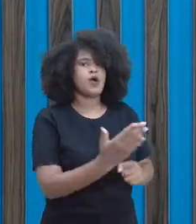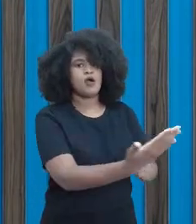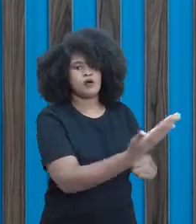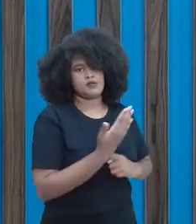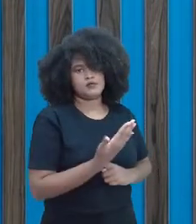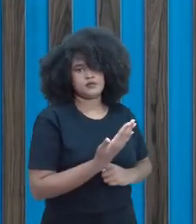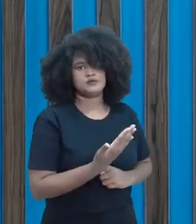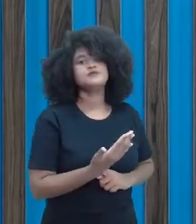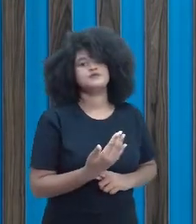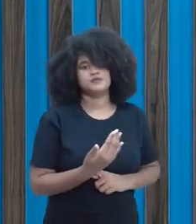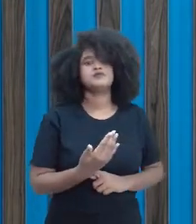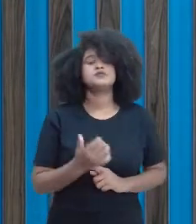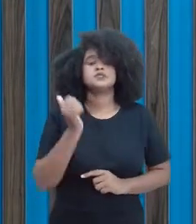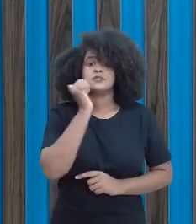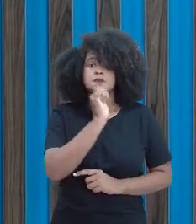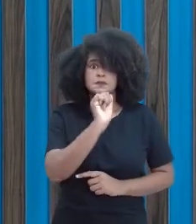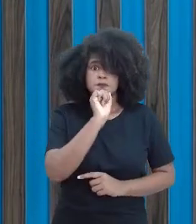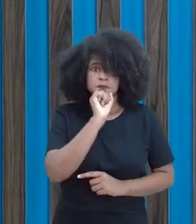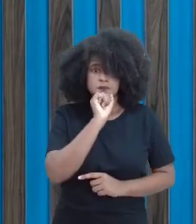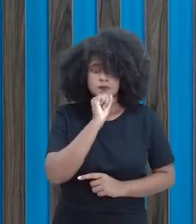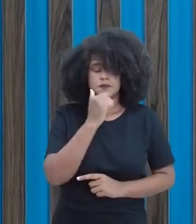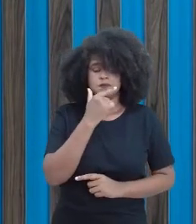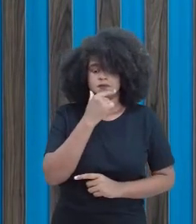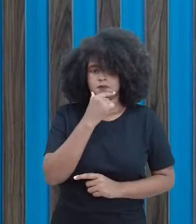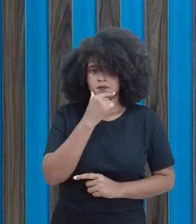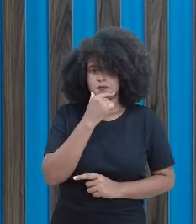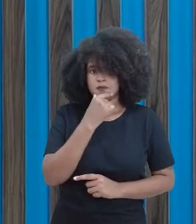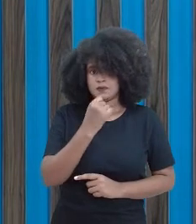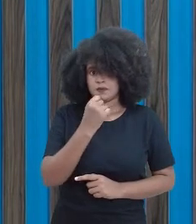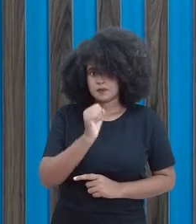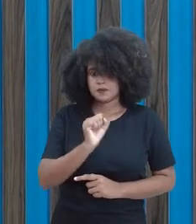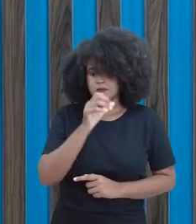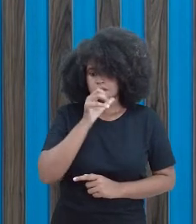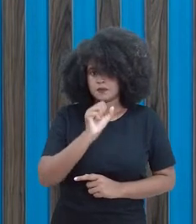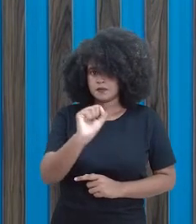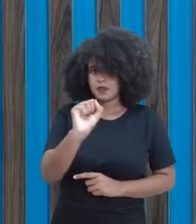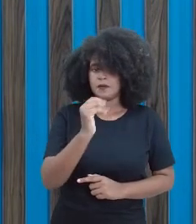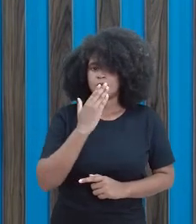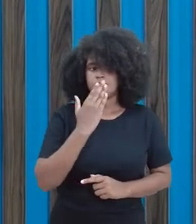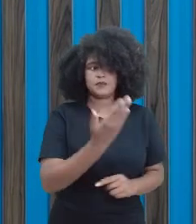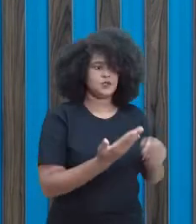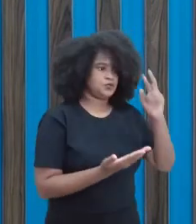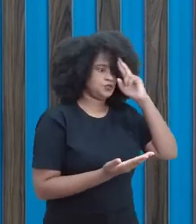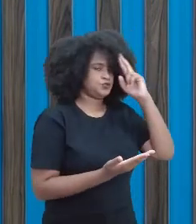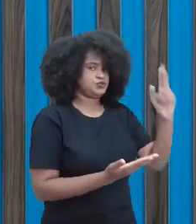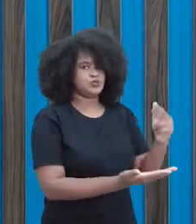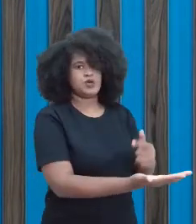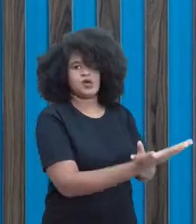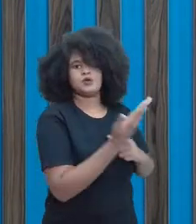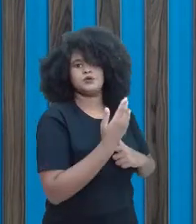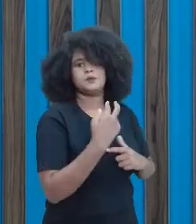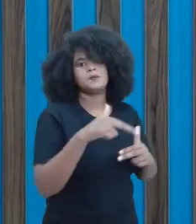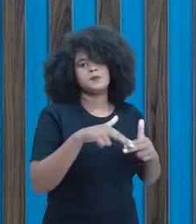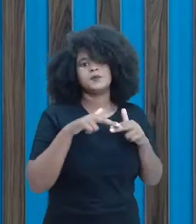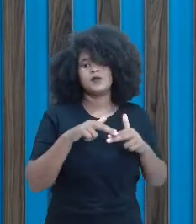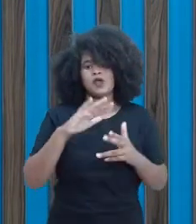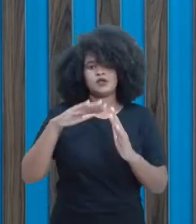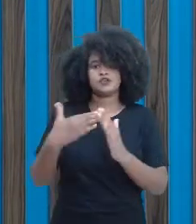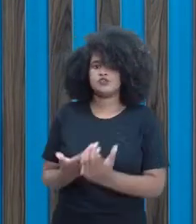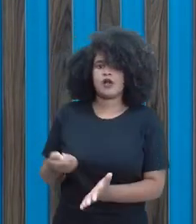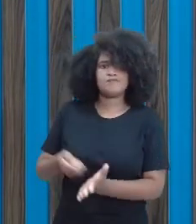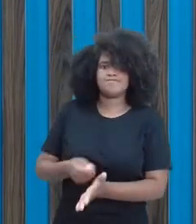né? Então, a mãe de Paulo Freire pediu ajuda ao diretor porque não estava conseguindo pagar a escola, né? Então, temos a conjugação